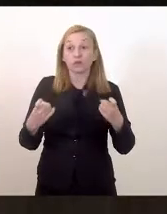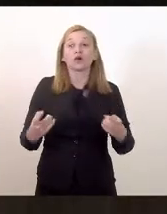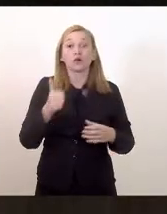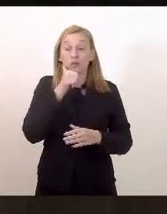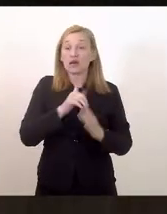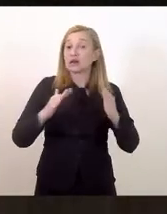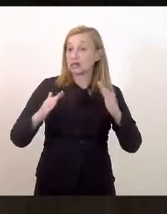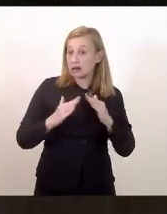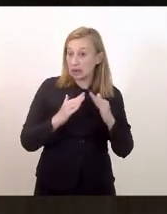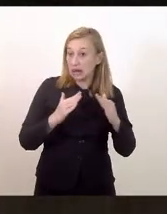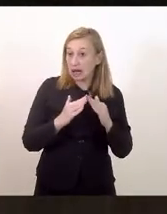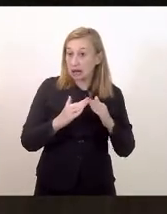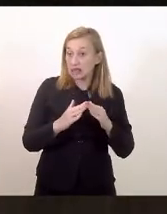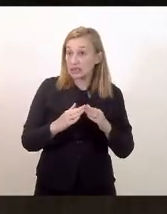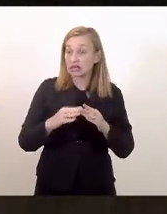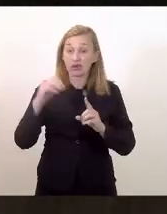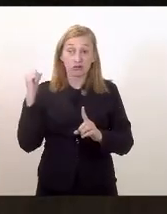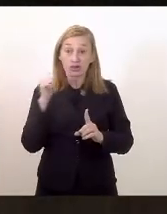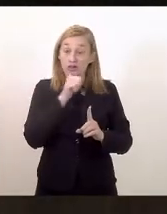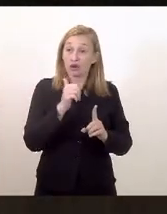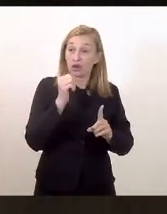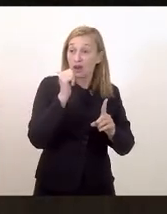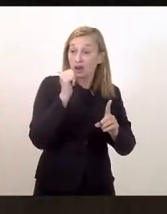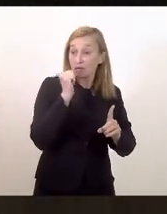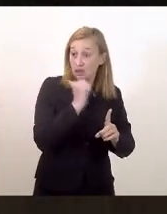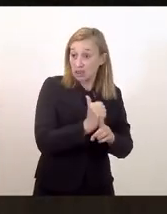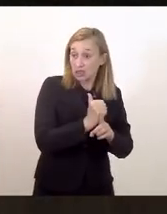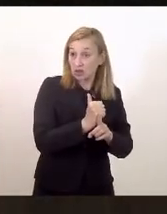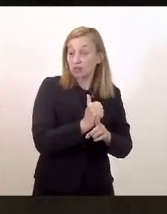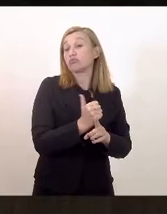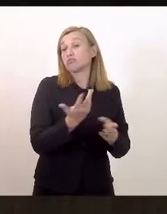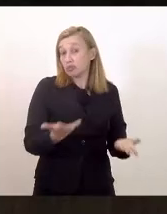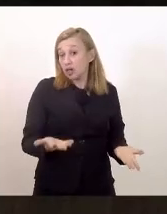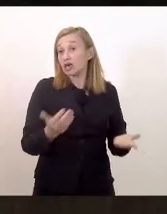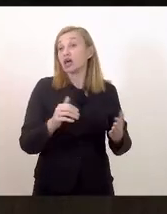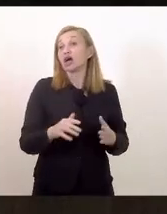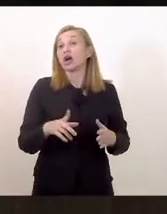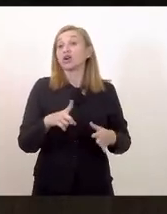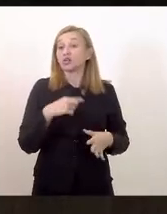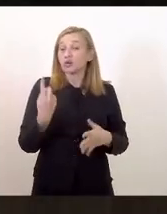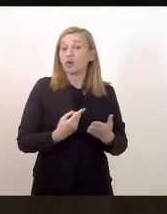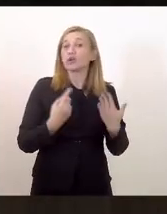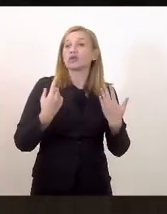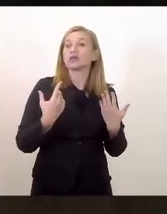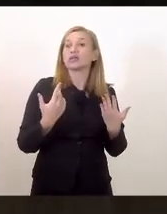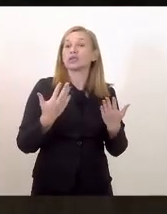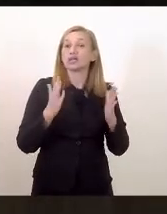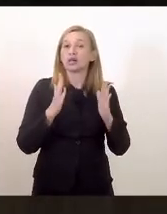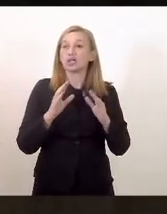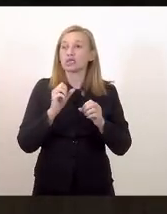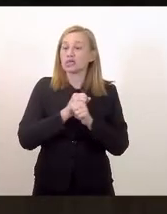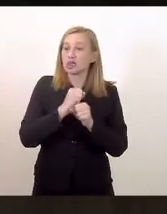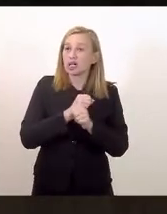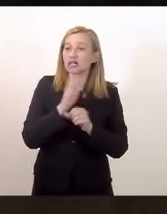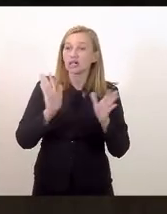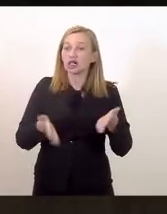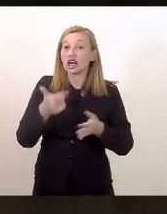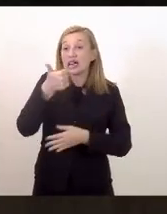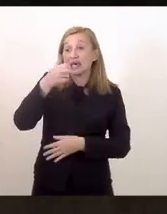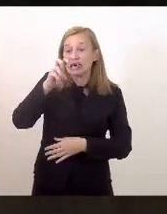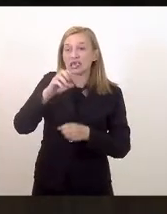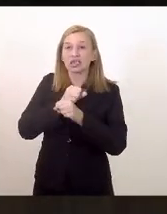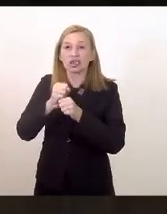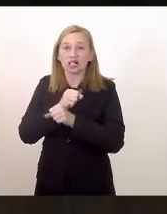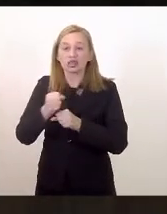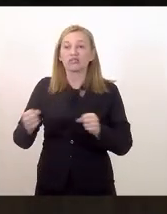tentativa de feminicídio e até do próprio feminicídio. A gente que comemora esse ano aí 15 anos da